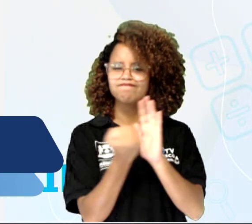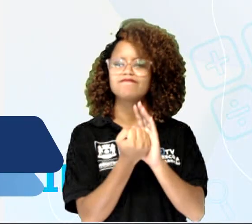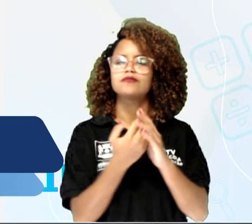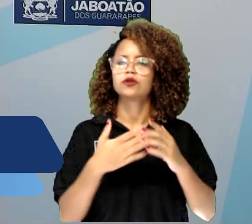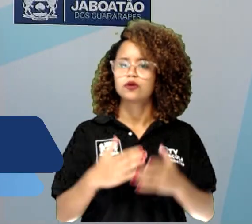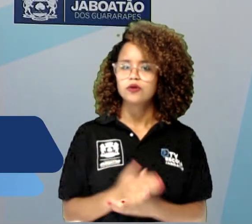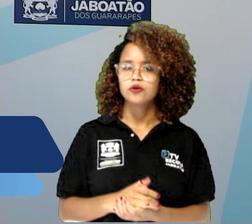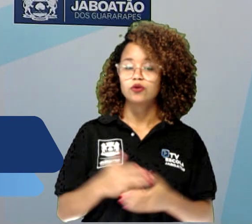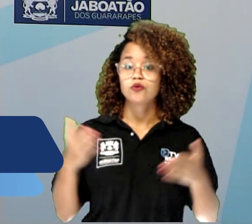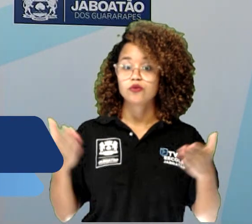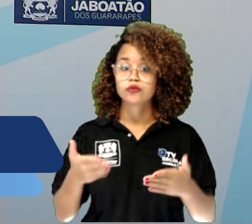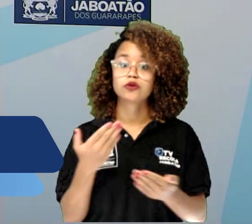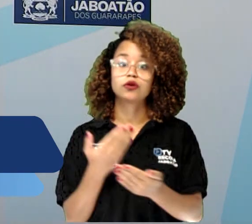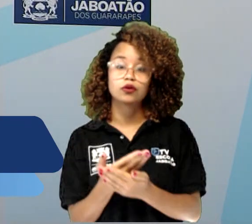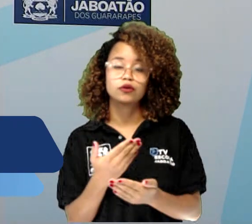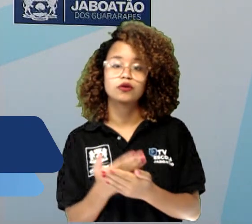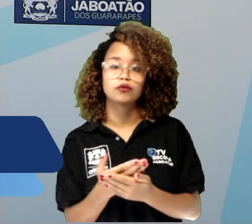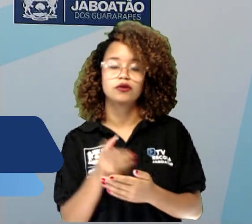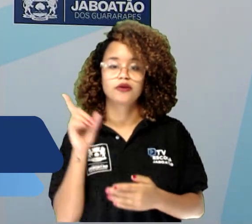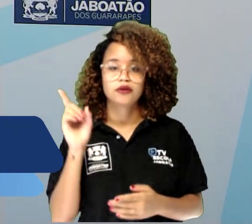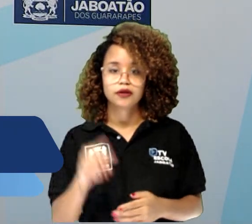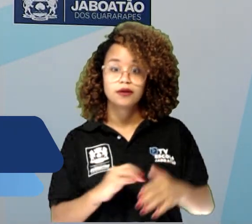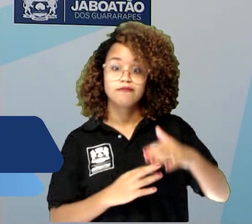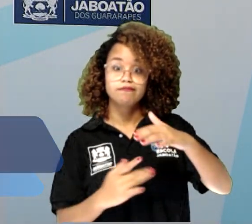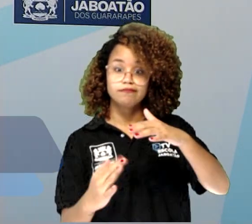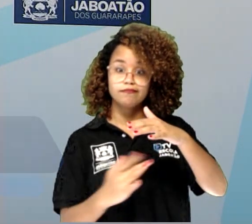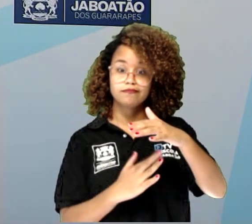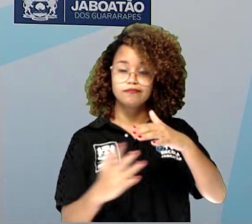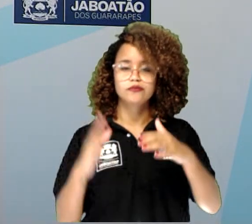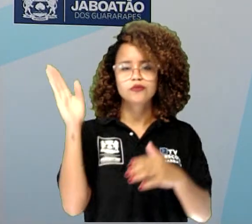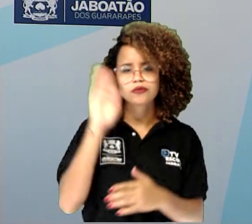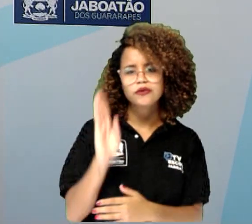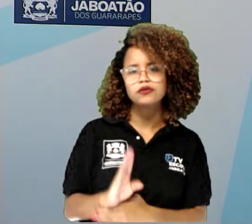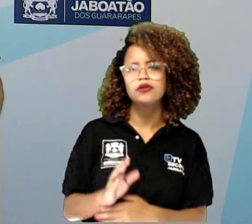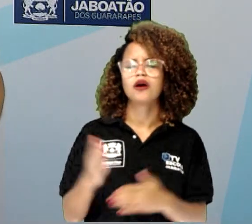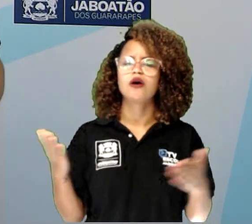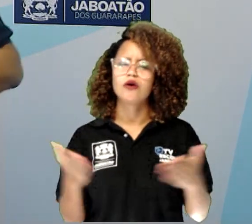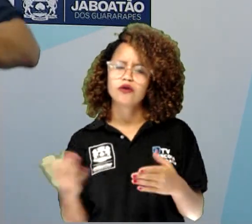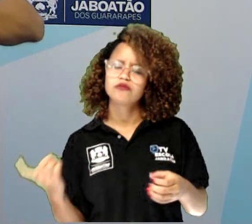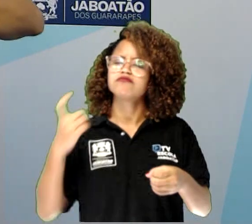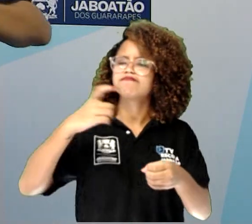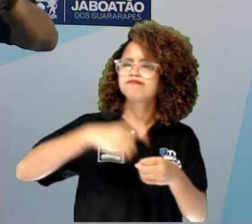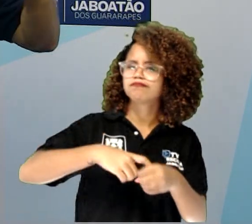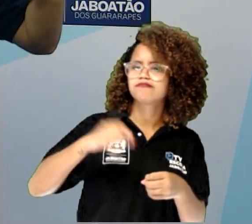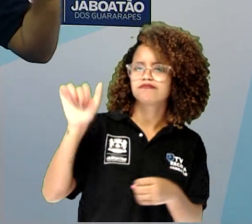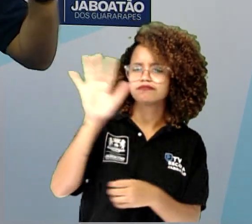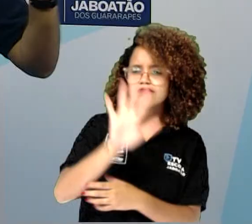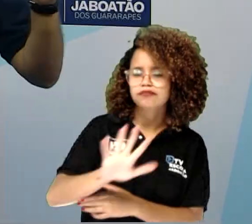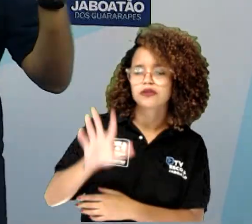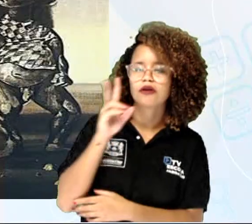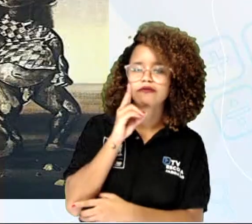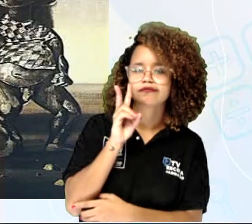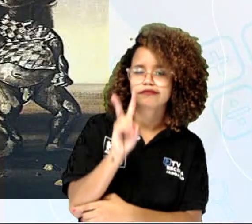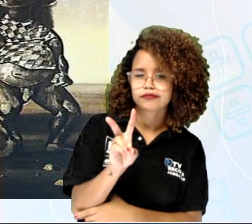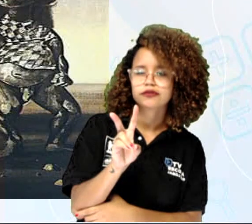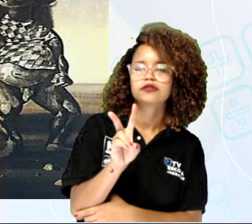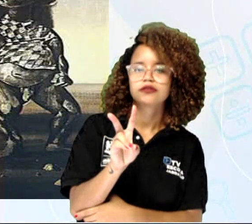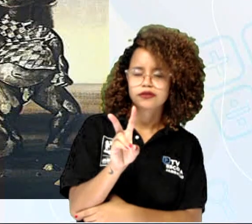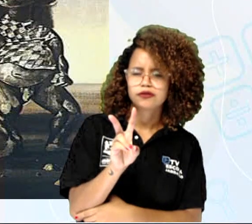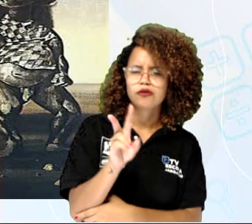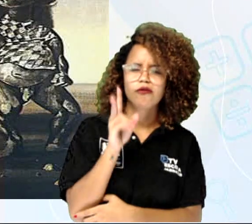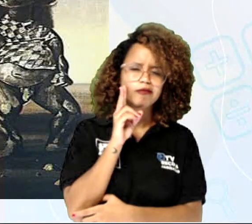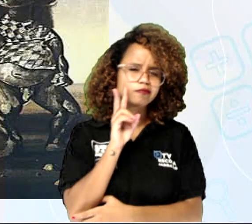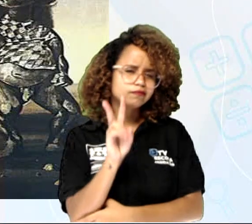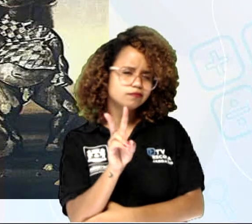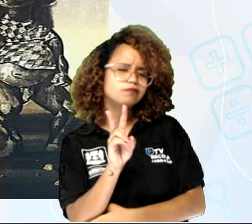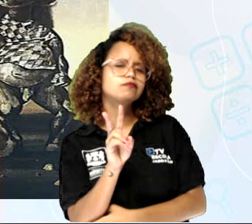falar sobre as migrações no Brasil. E aí eu quero voltar para essa tela, eu quero que você amplie aí na tela, para que você